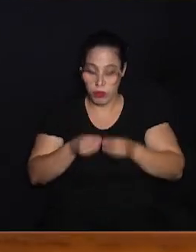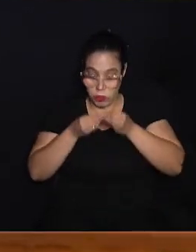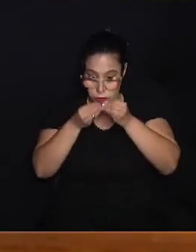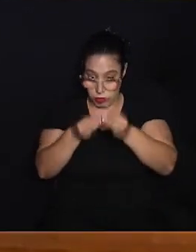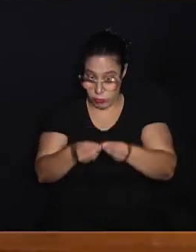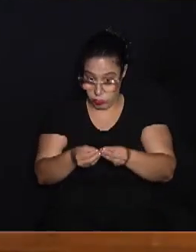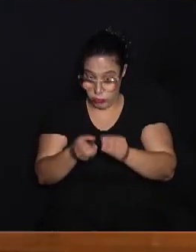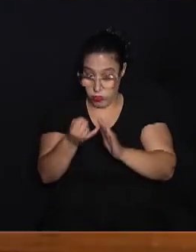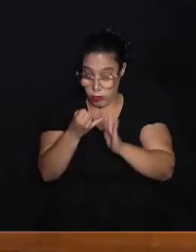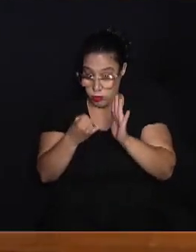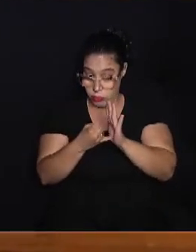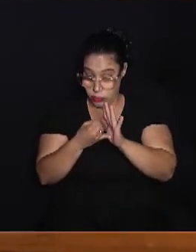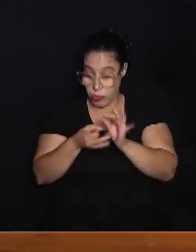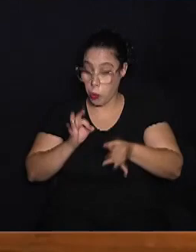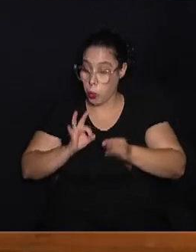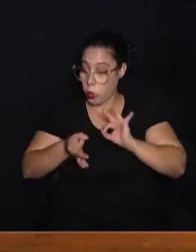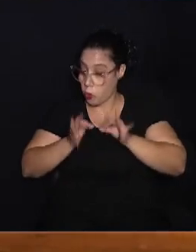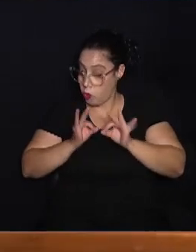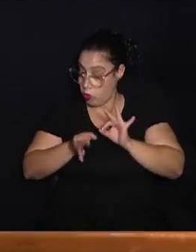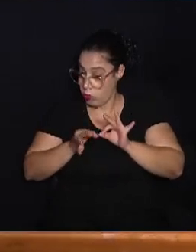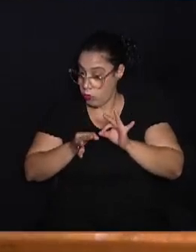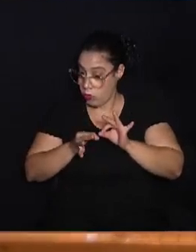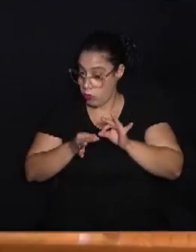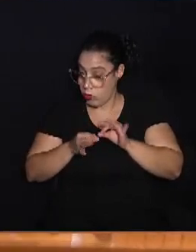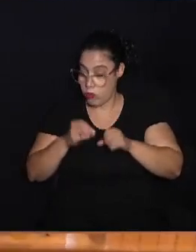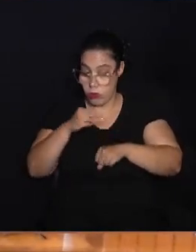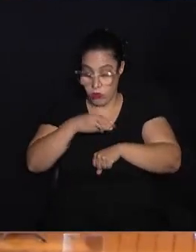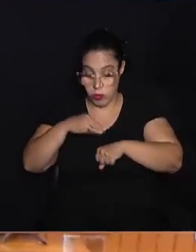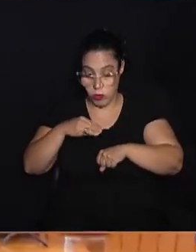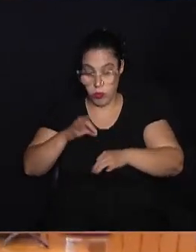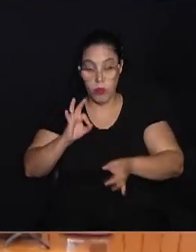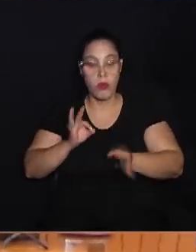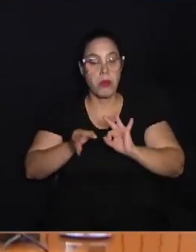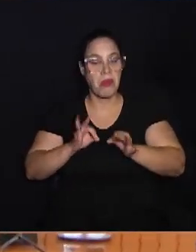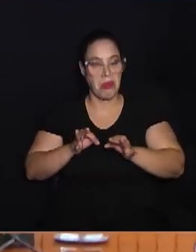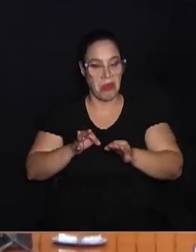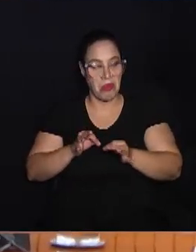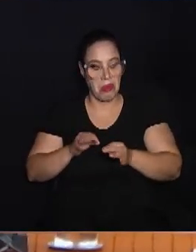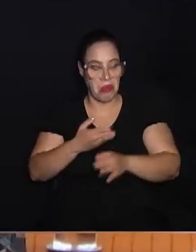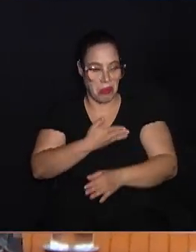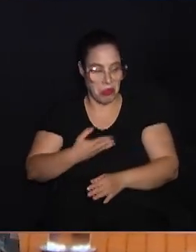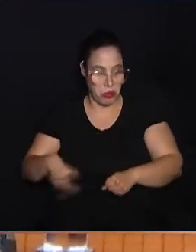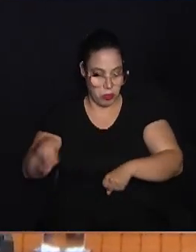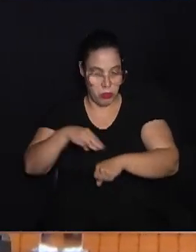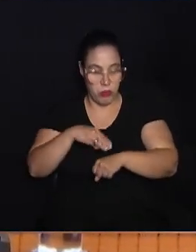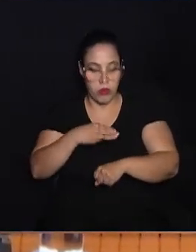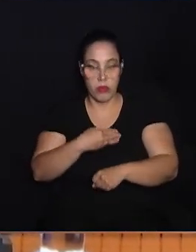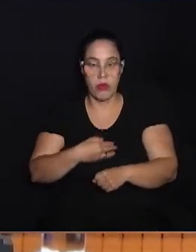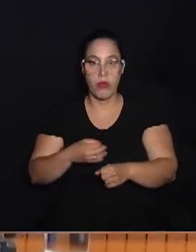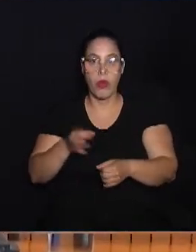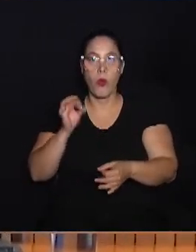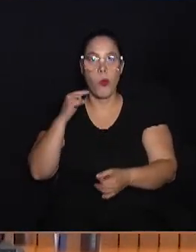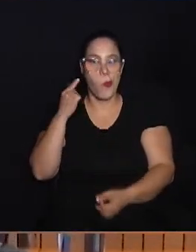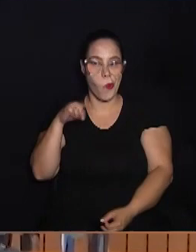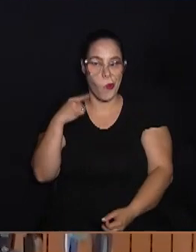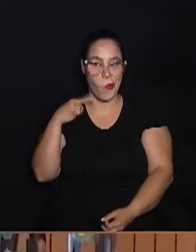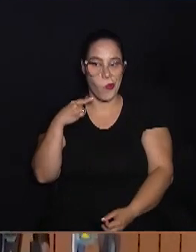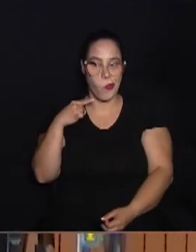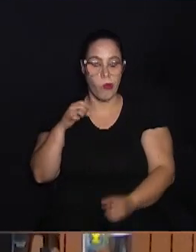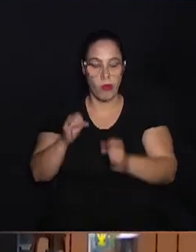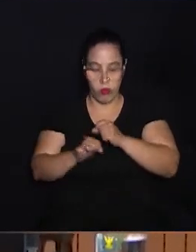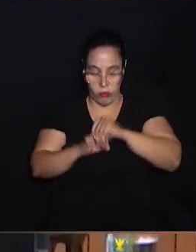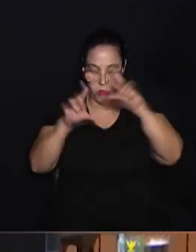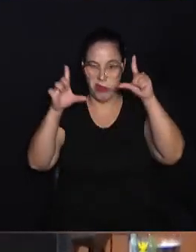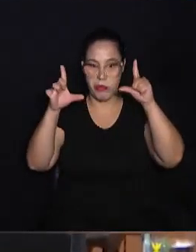dada entidades ligadas à área jurídica membros do Poder Judiciário do ministério público e advogados que